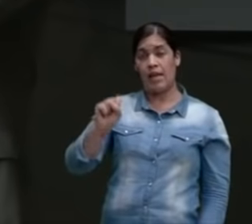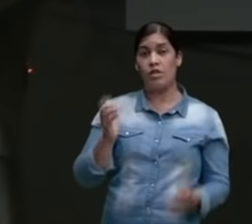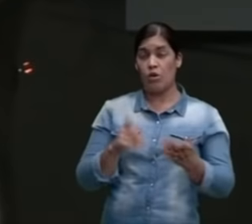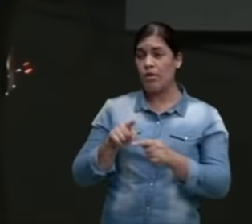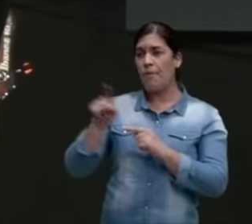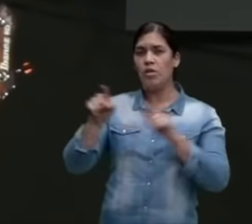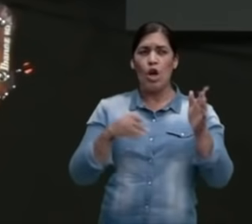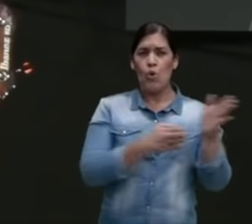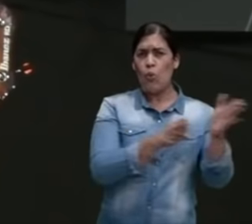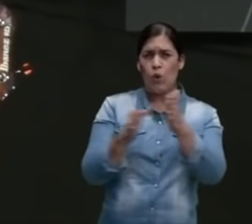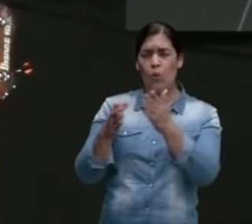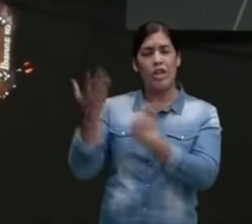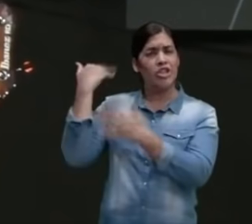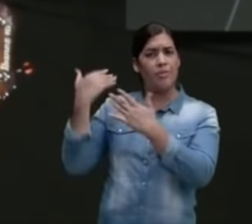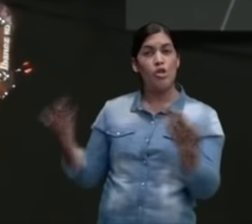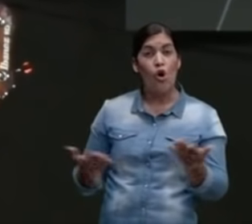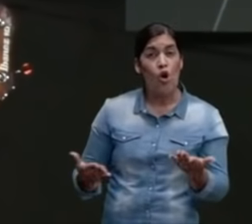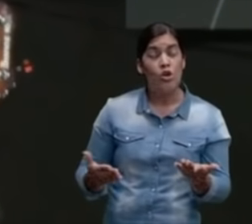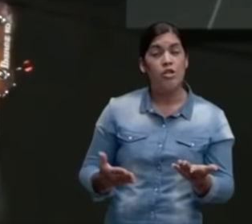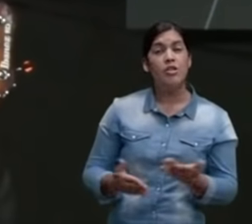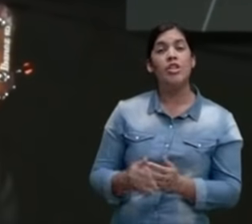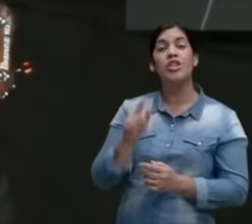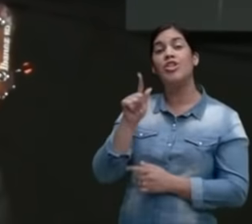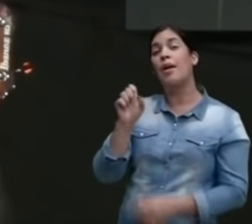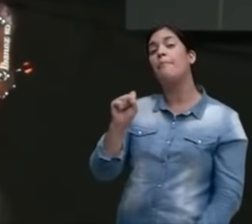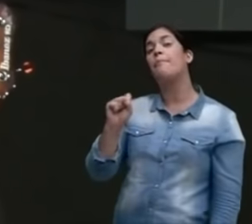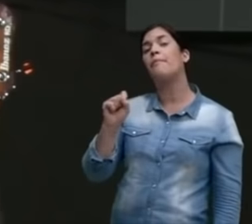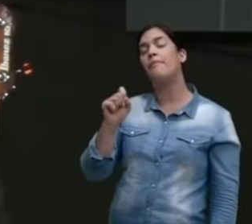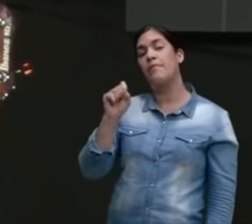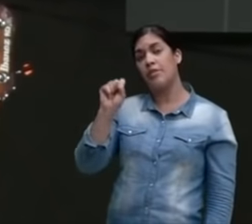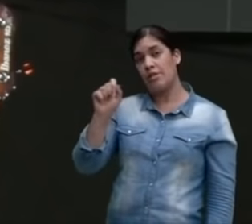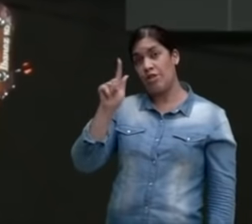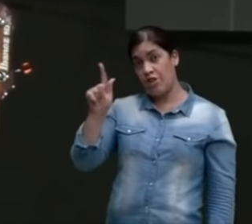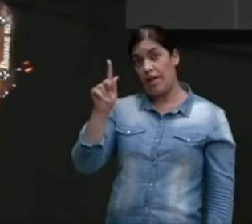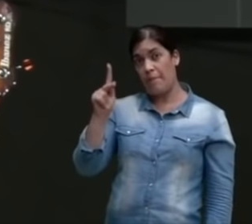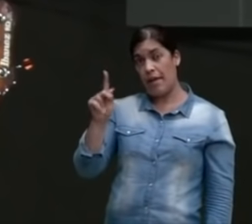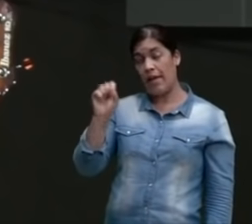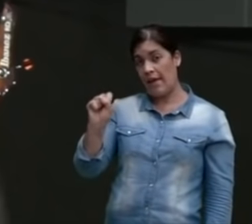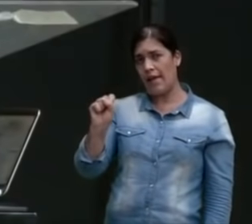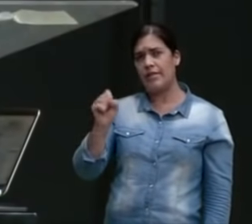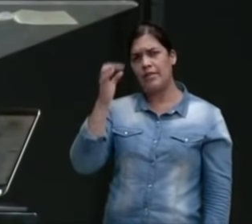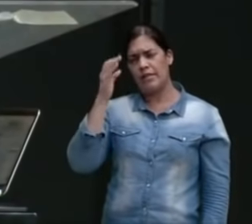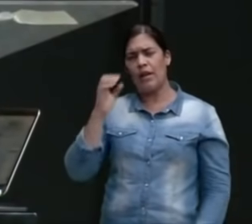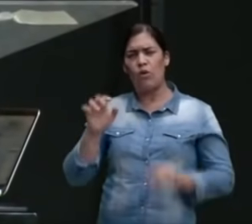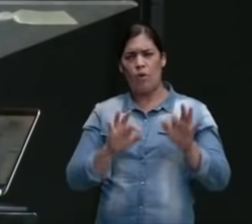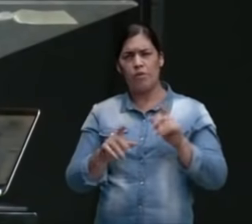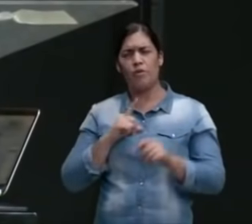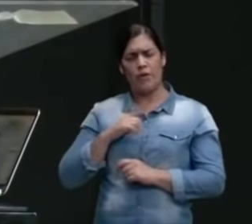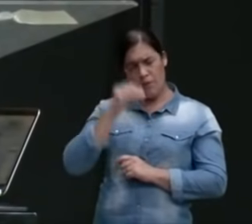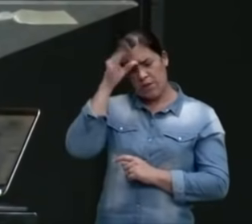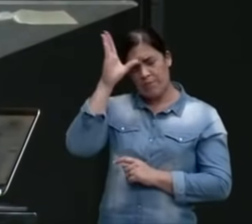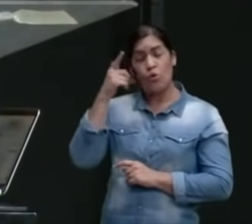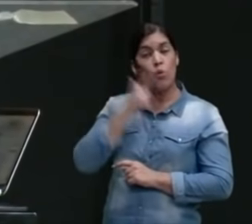o GPS já começa a saber lá na frente, de acordo com vários dados que o computador ali vai tendo conhecimento,